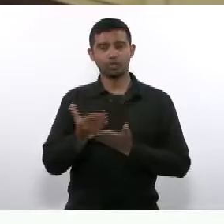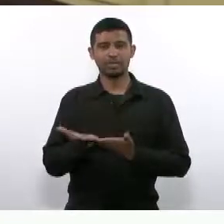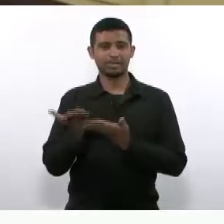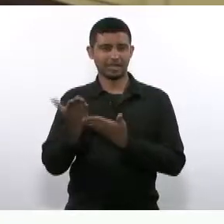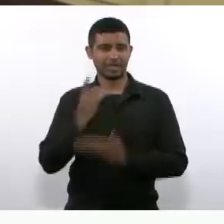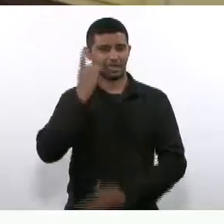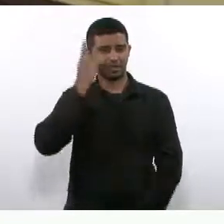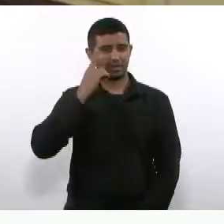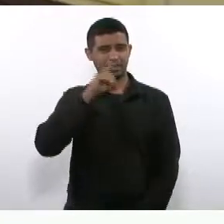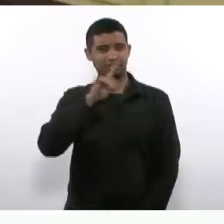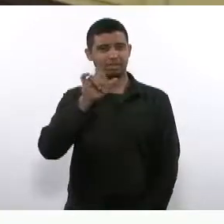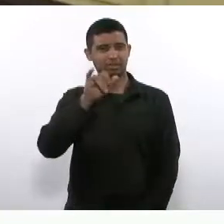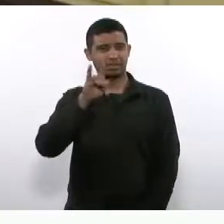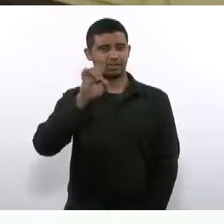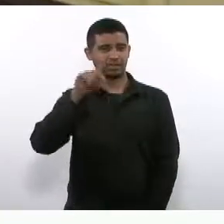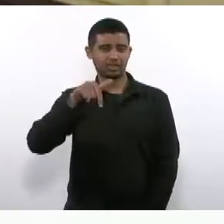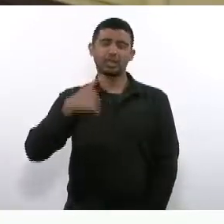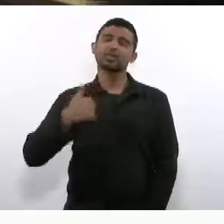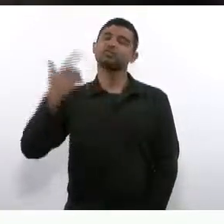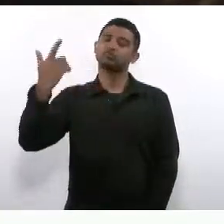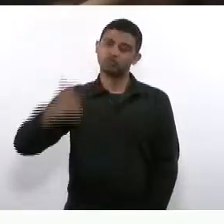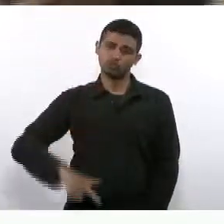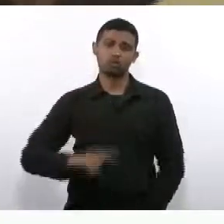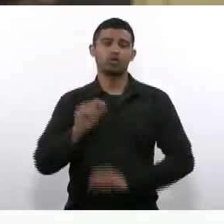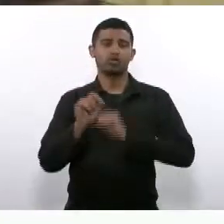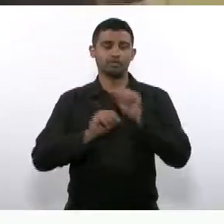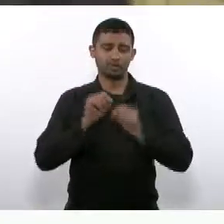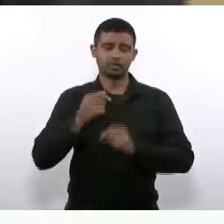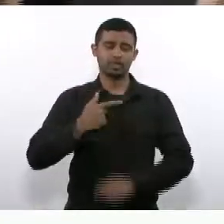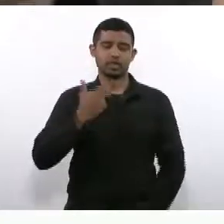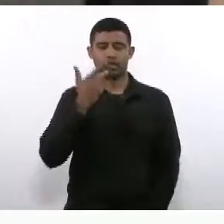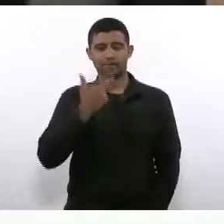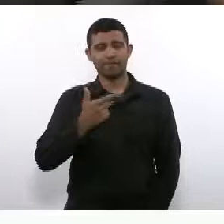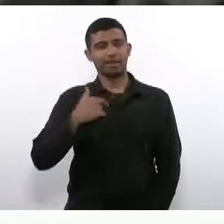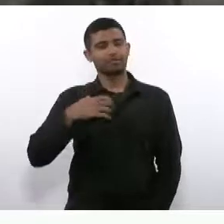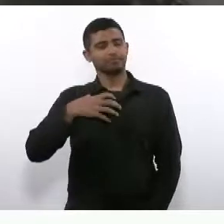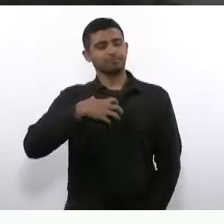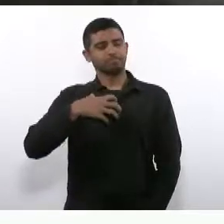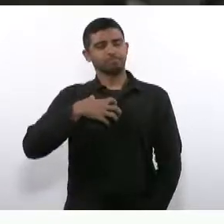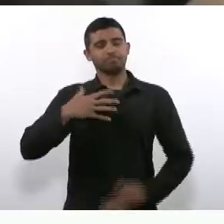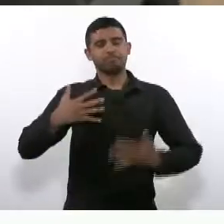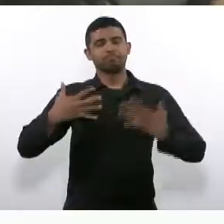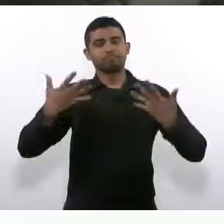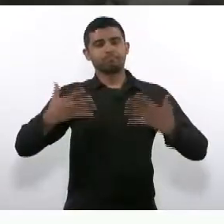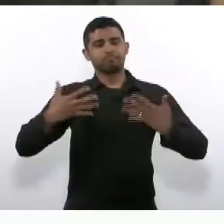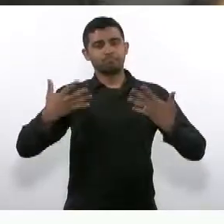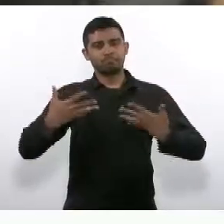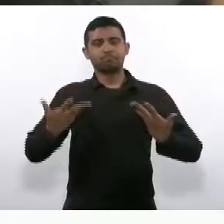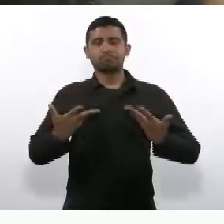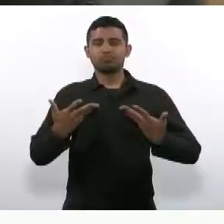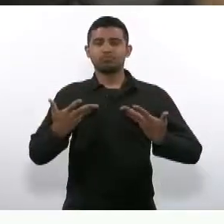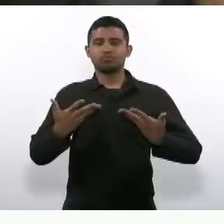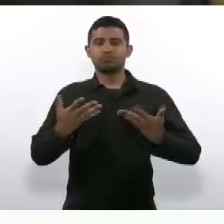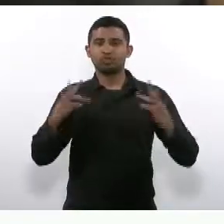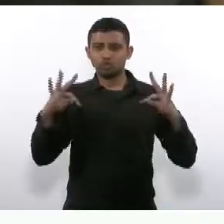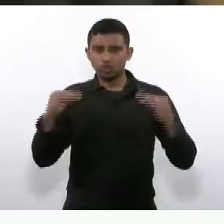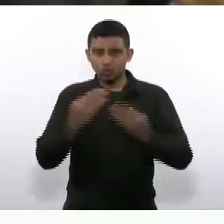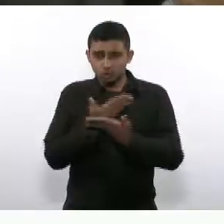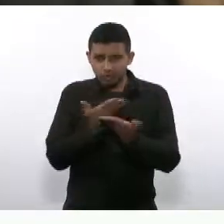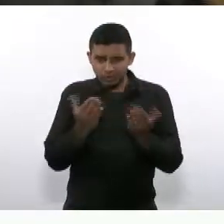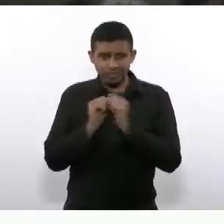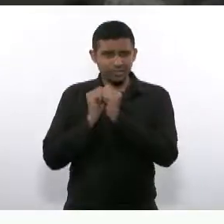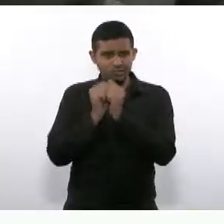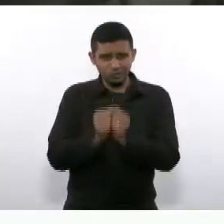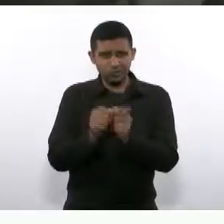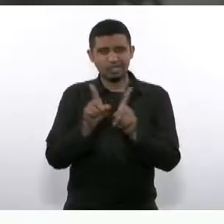Zeidan, eu gostaria de mais uma vez dizer da minha alegria de estar com todas e com o deputado